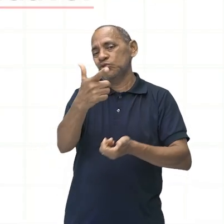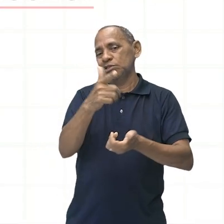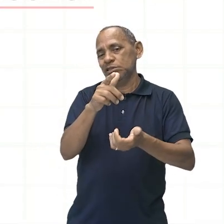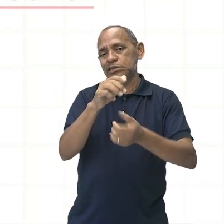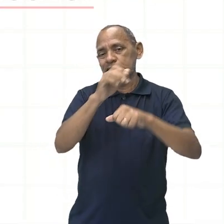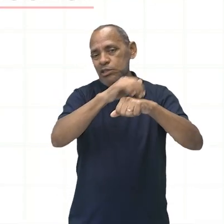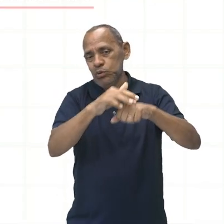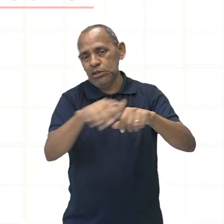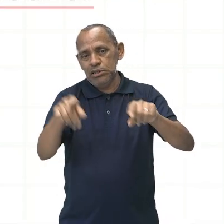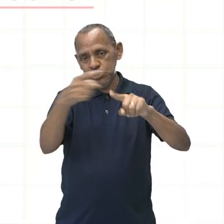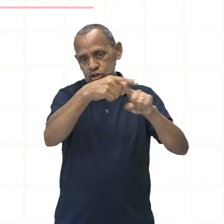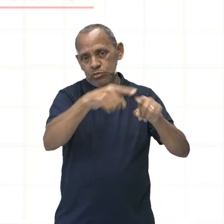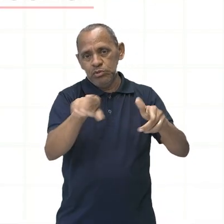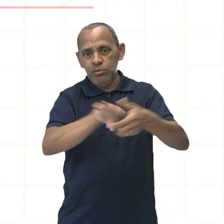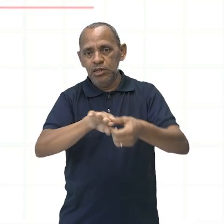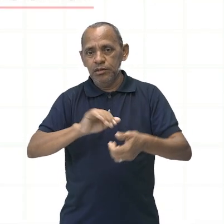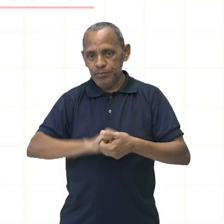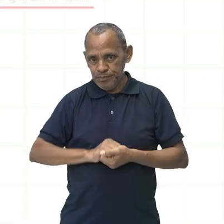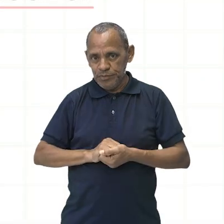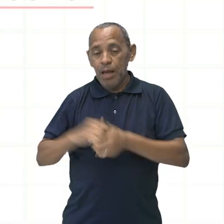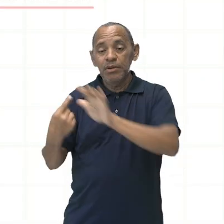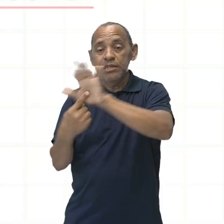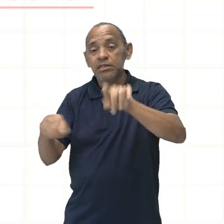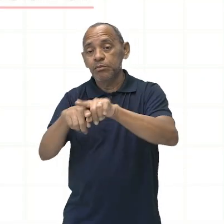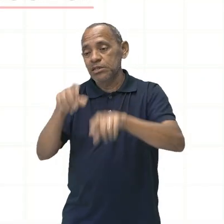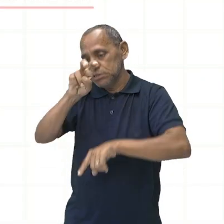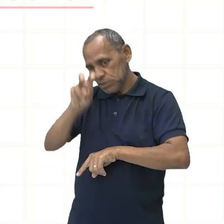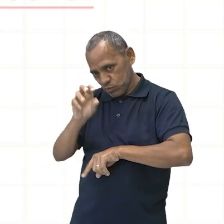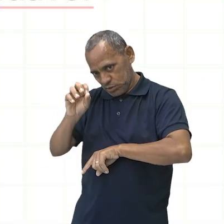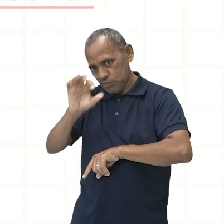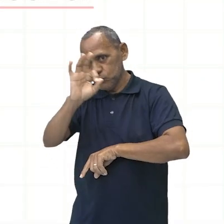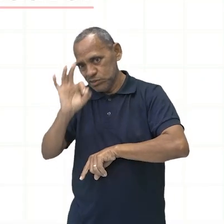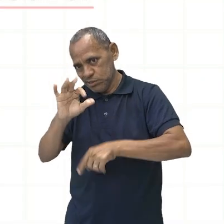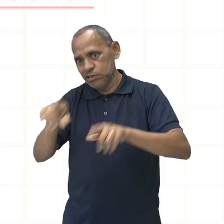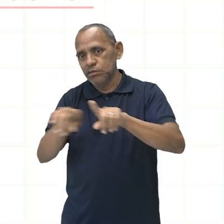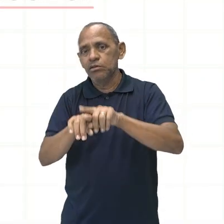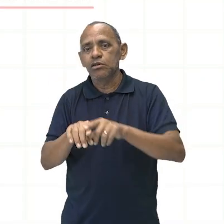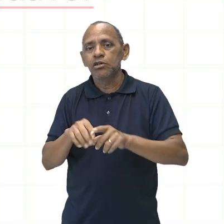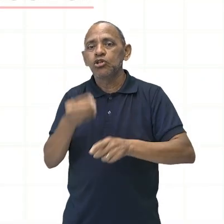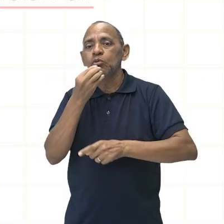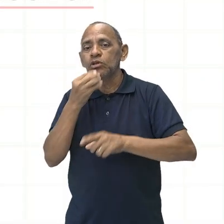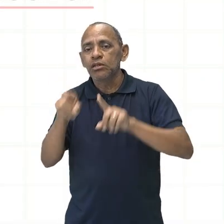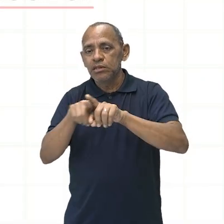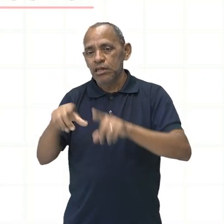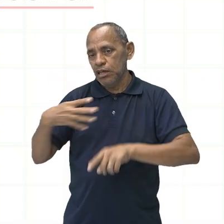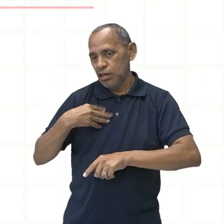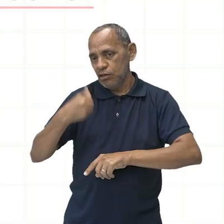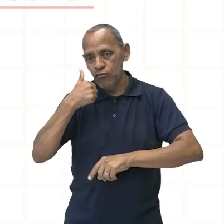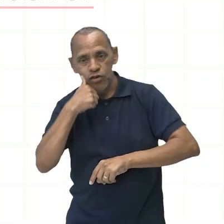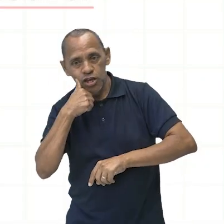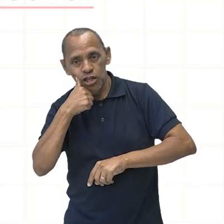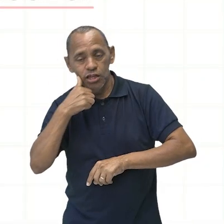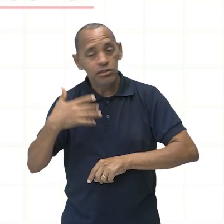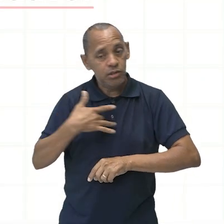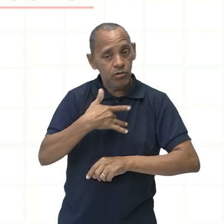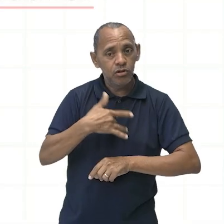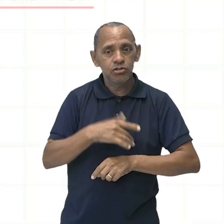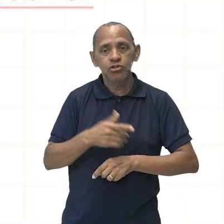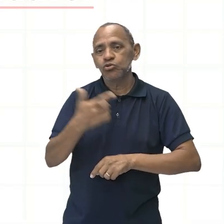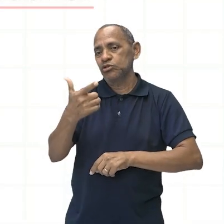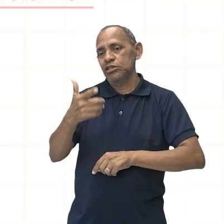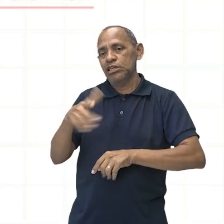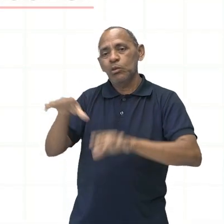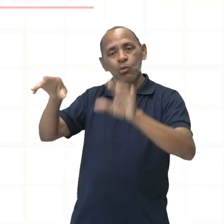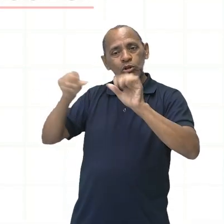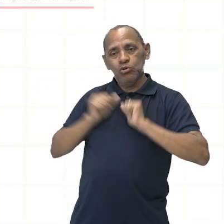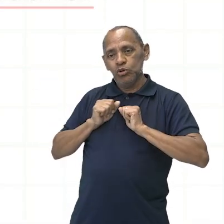condição, bem como também apresenta 50% de chance de ter uma filha saudável, que não vai ser nem